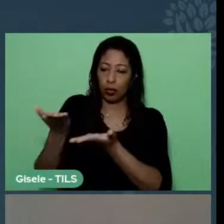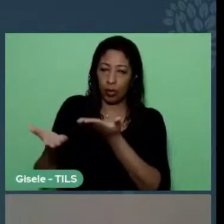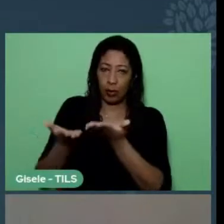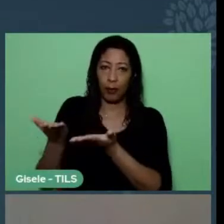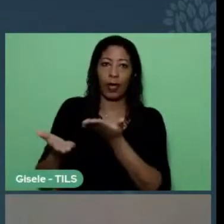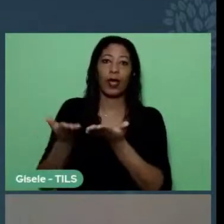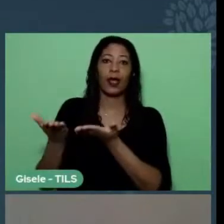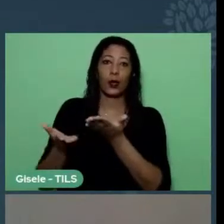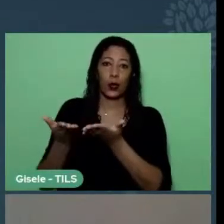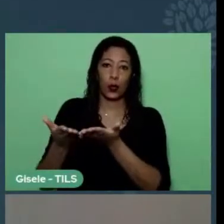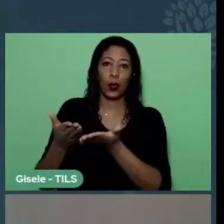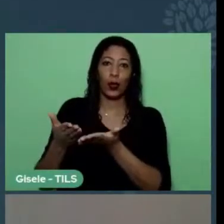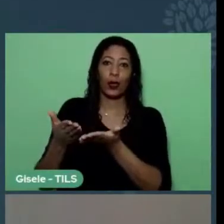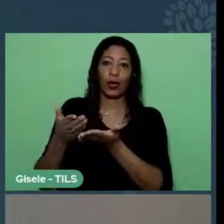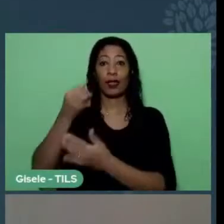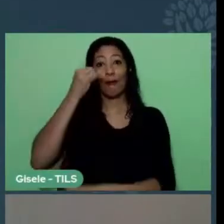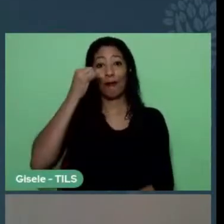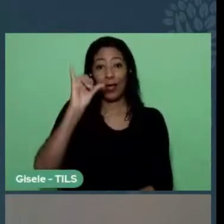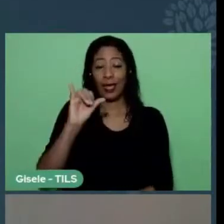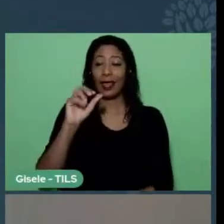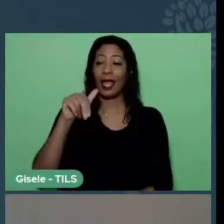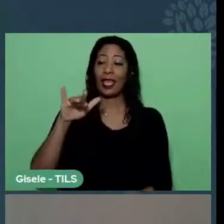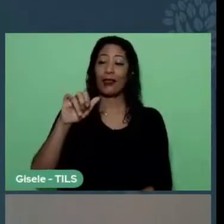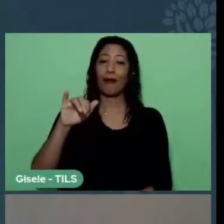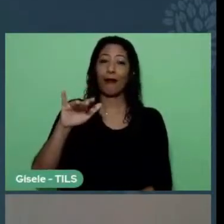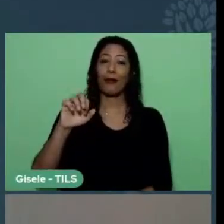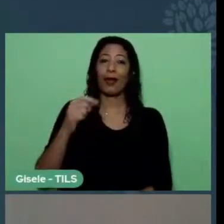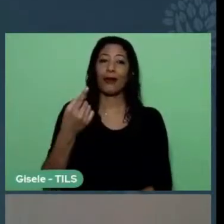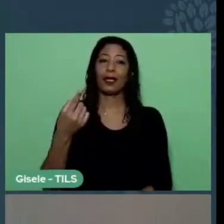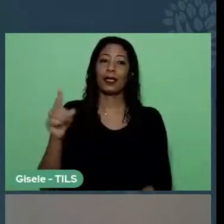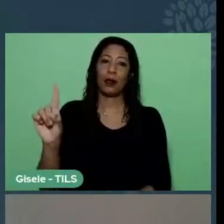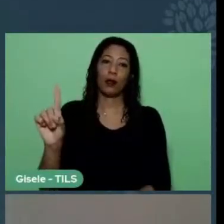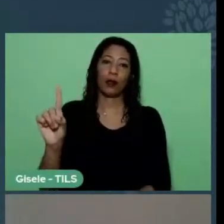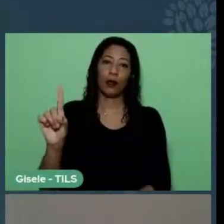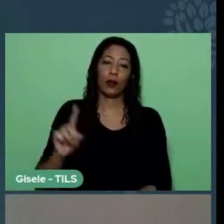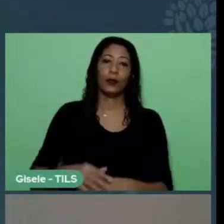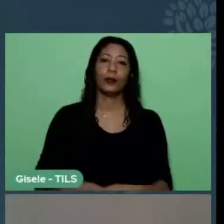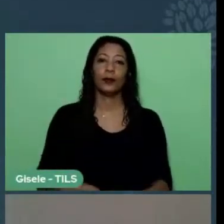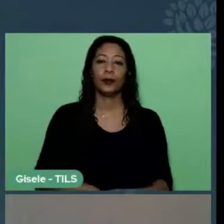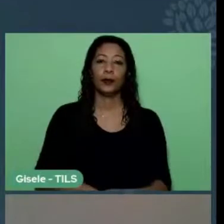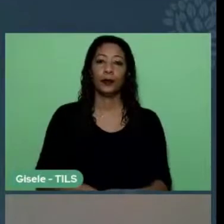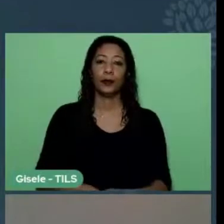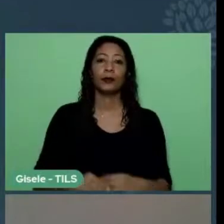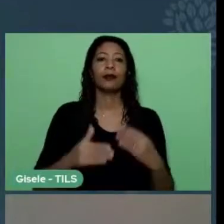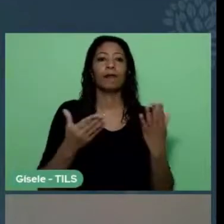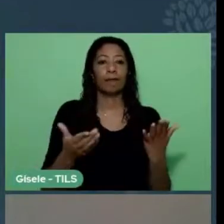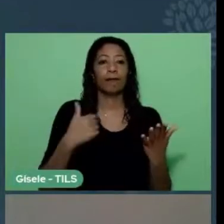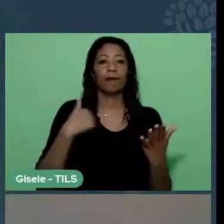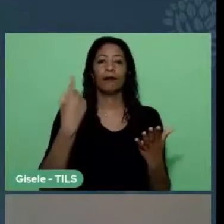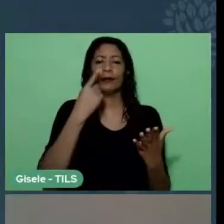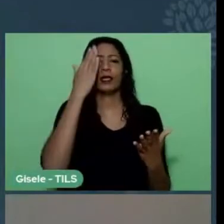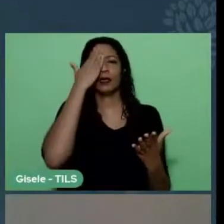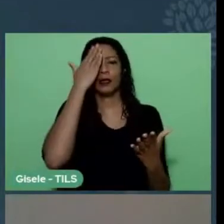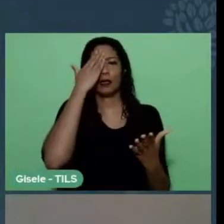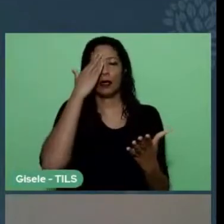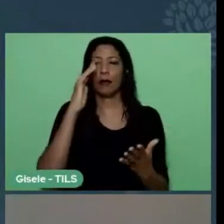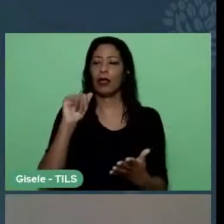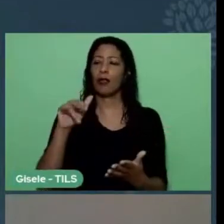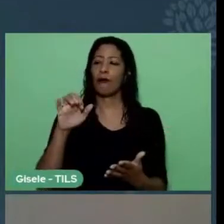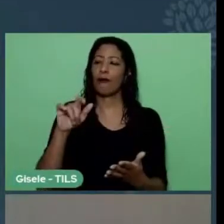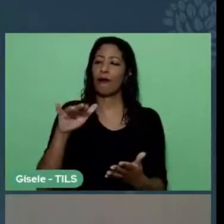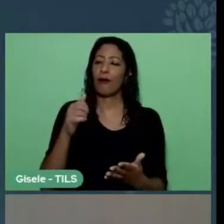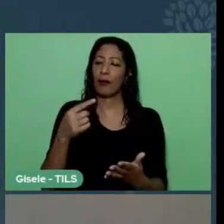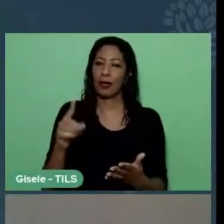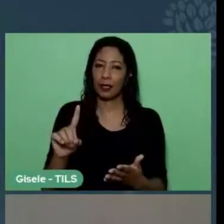terapia anti-inflamatória para evitar essa inflamação crônica. E a gente sabe que essa inflamação é que leva